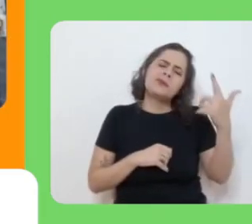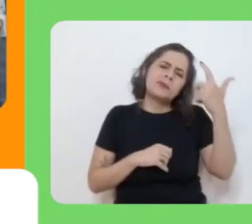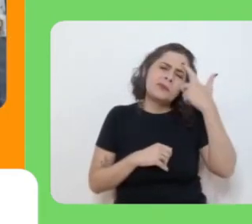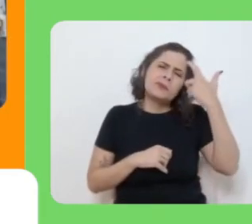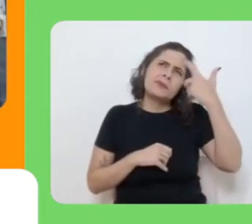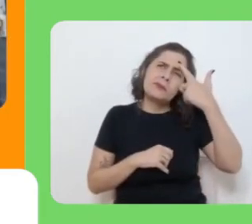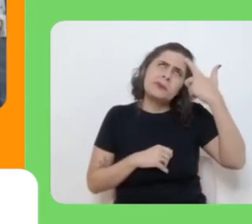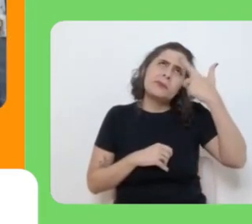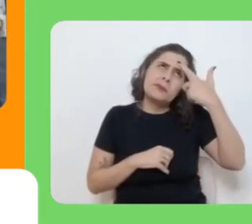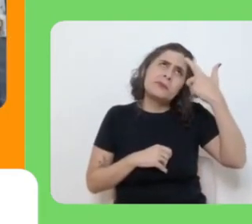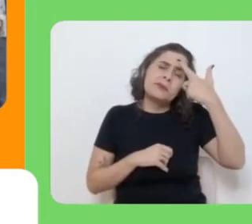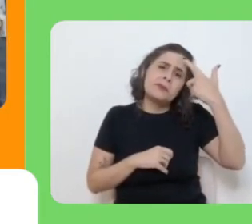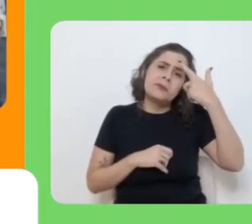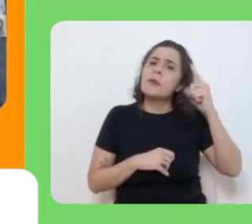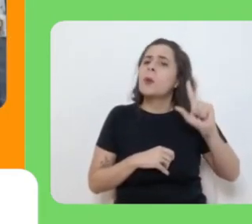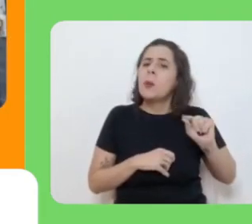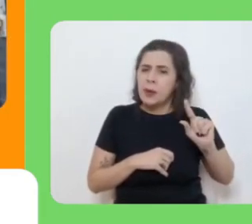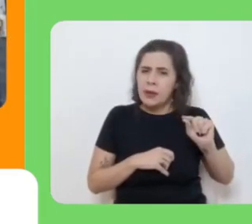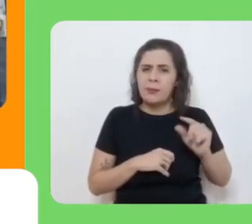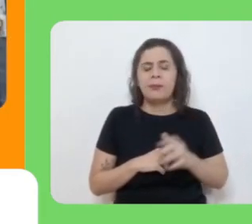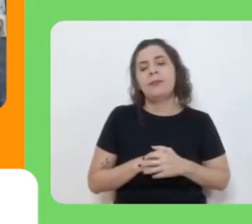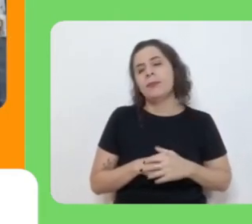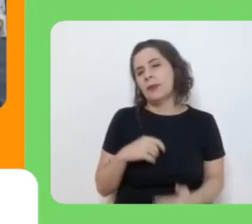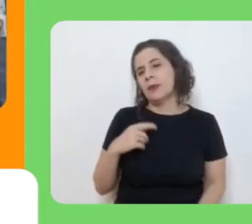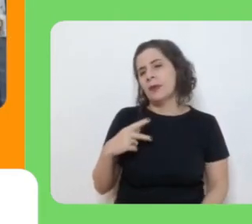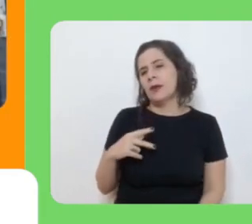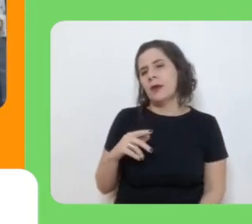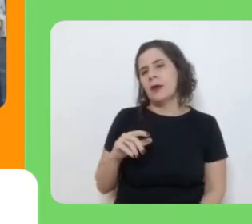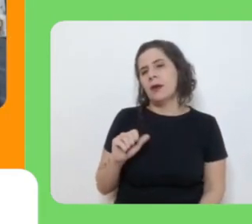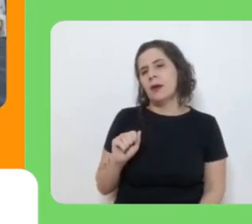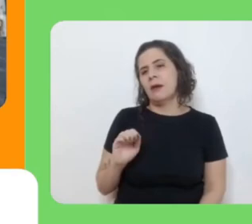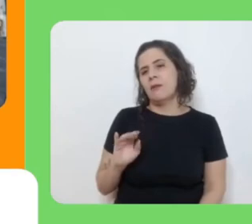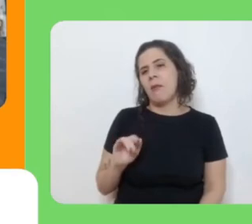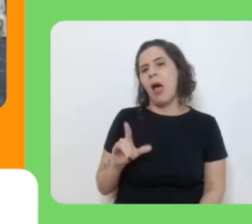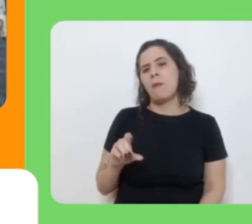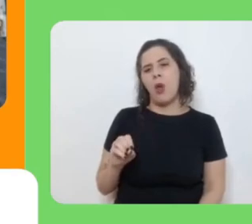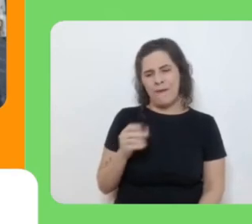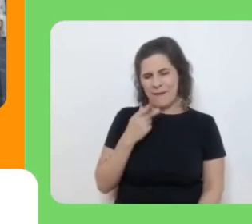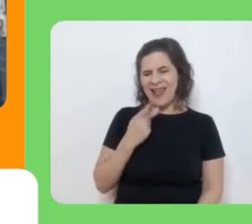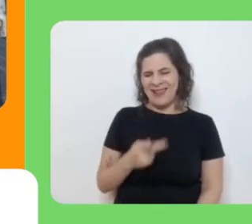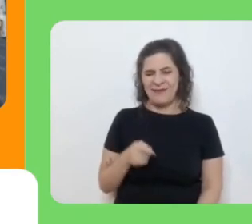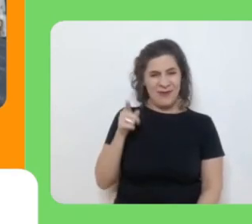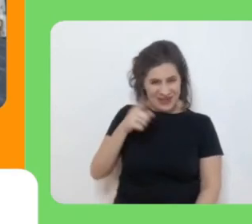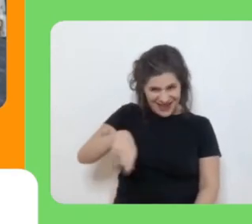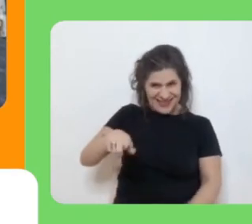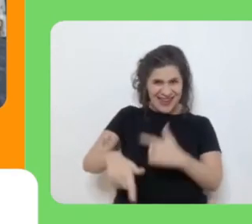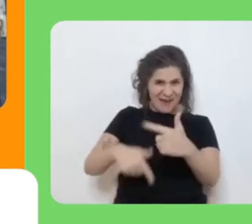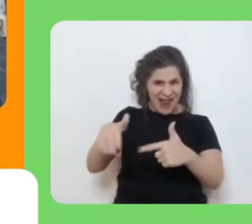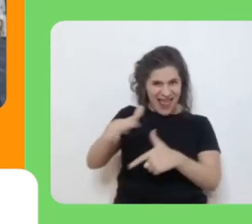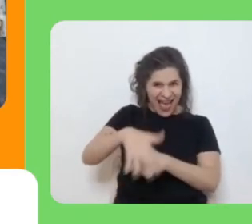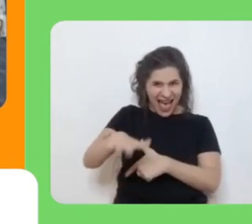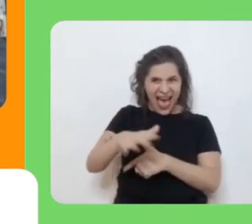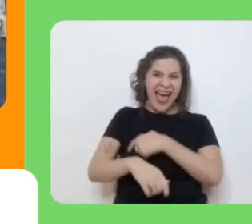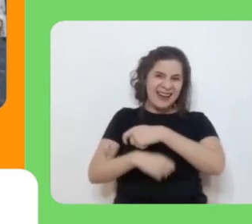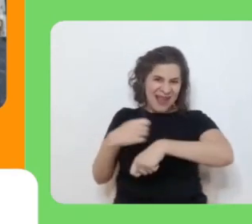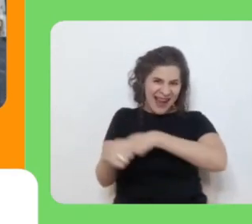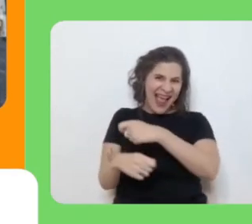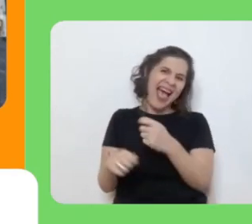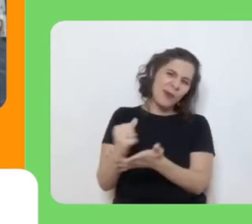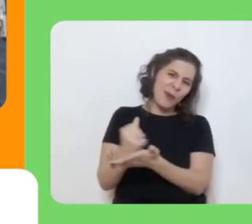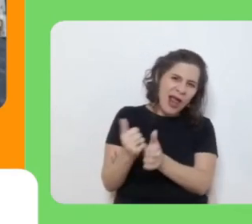pegando na cabeça, né, Érica? Eu vi isso do Pablo Meazal uma vez, né? Vocês que estão na indústria hoje, eu tava lá nos anos 90, a gente tinha que fazer